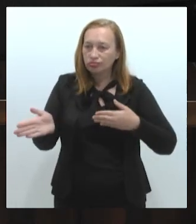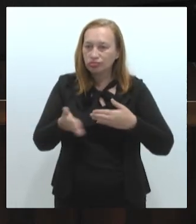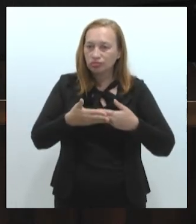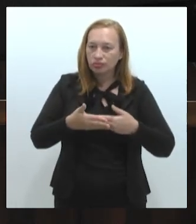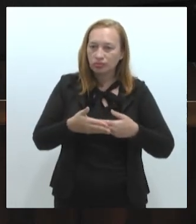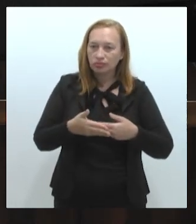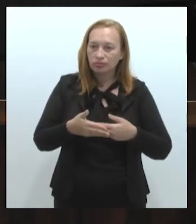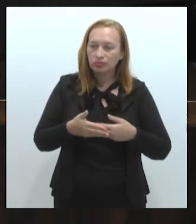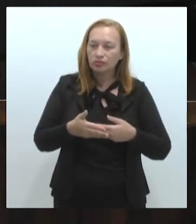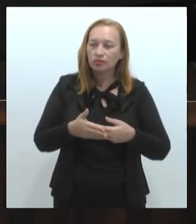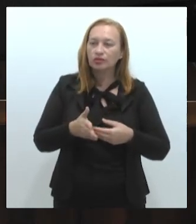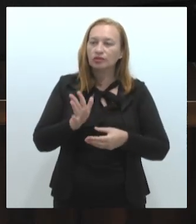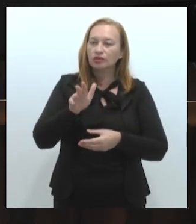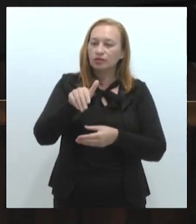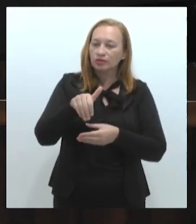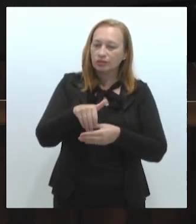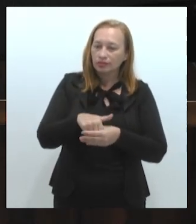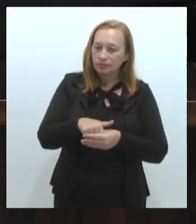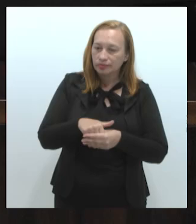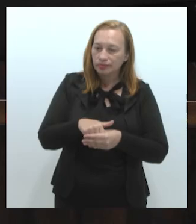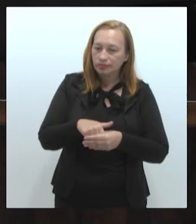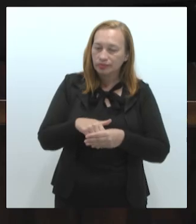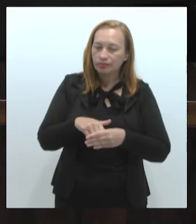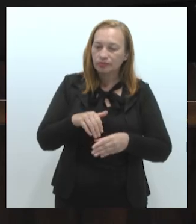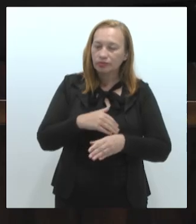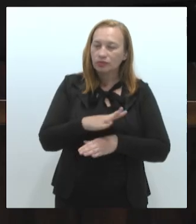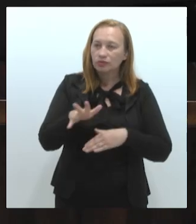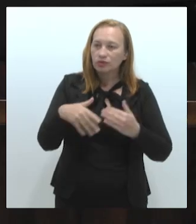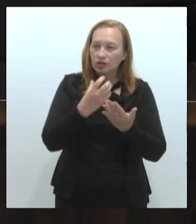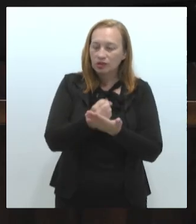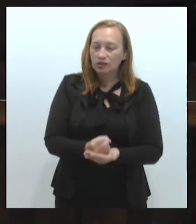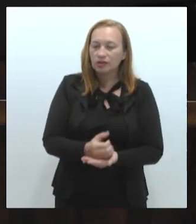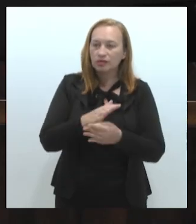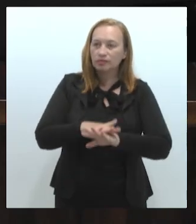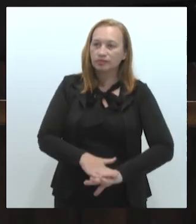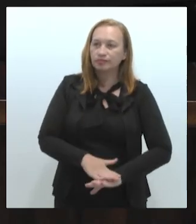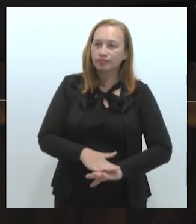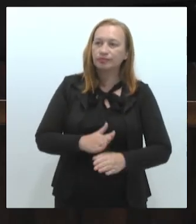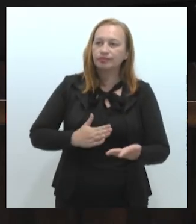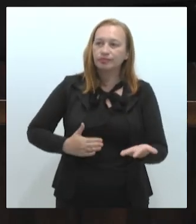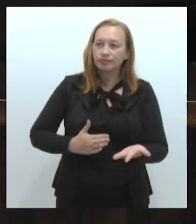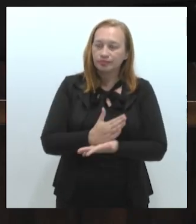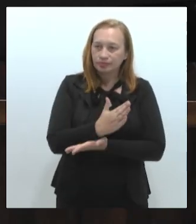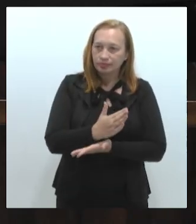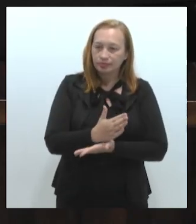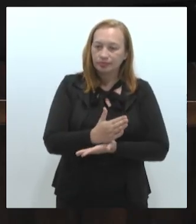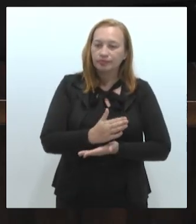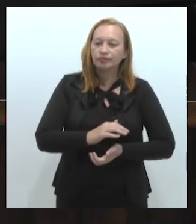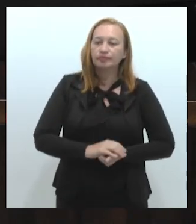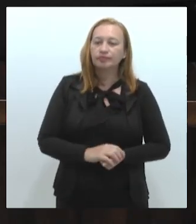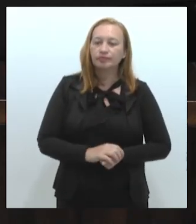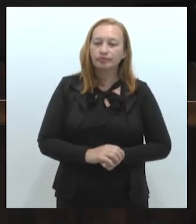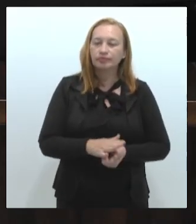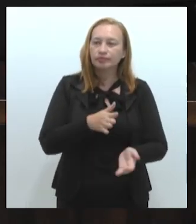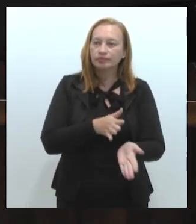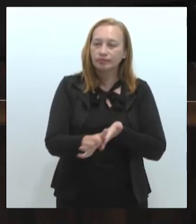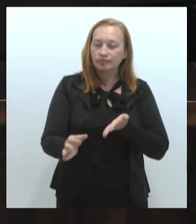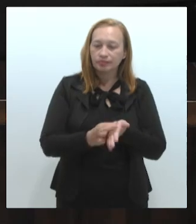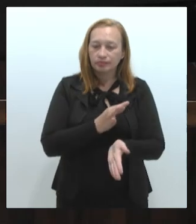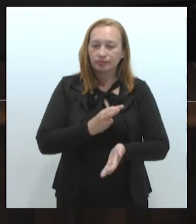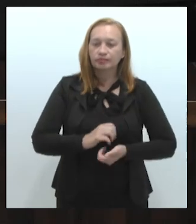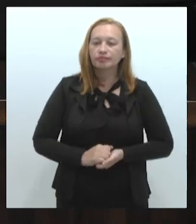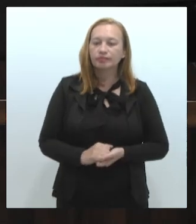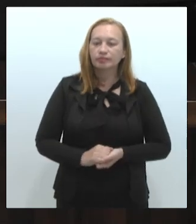queira discutir, encerrada a discussão. Em votação, os senhores que aprovam, permaneçam como estão. Aprovado, vai a publicação.